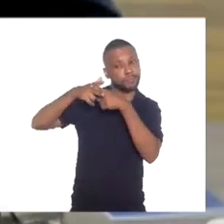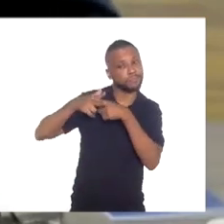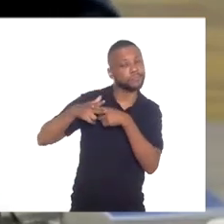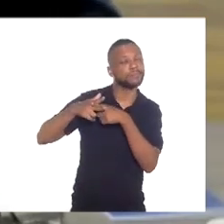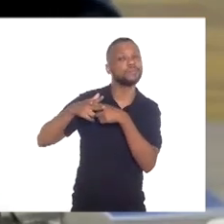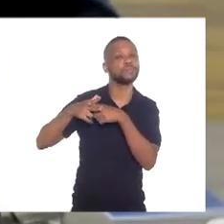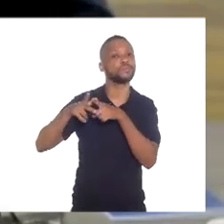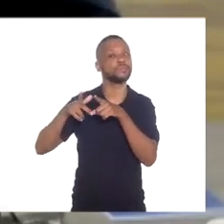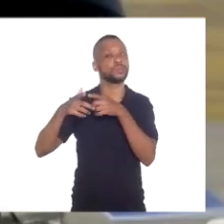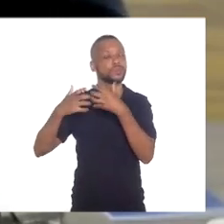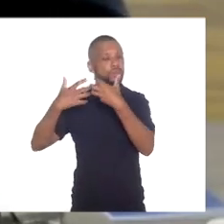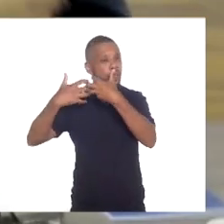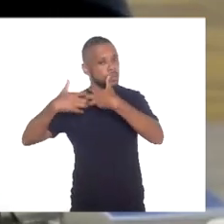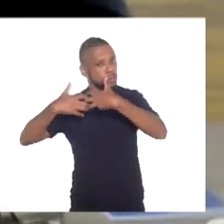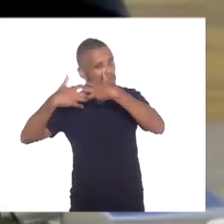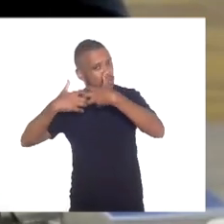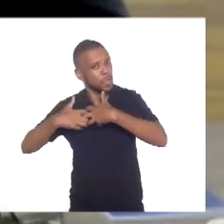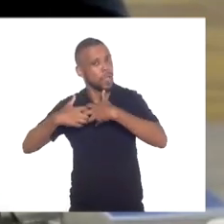equipamentos, da sua frota,